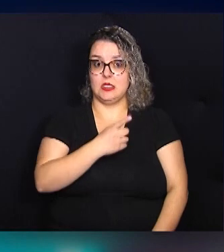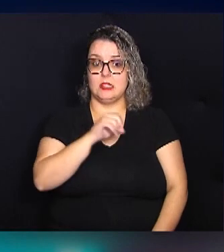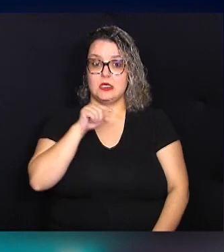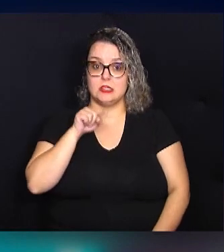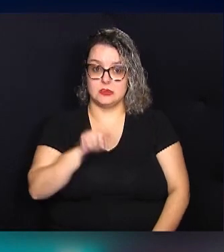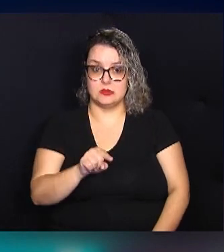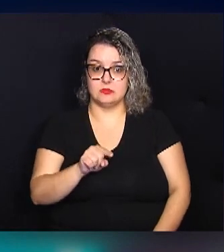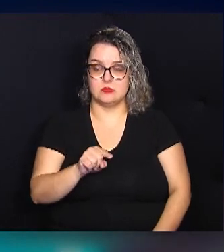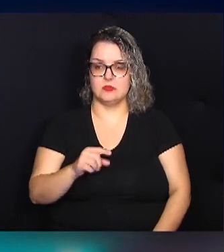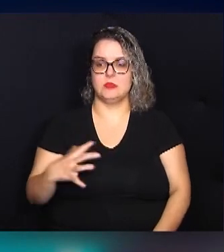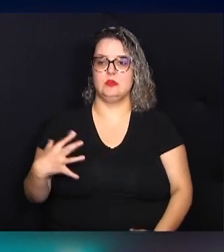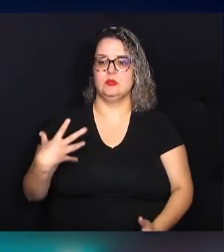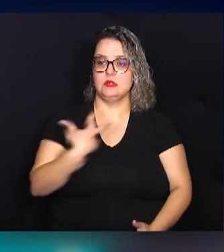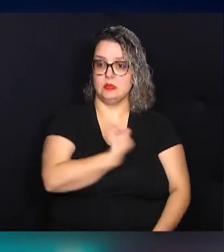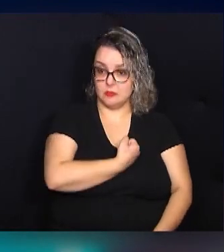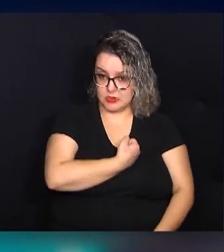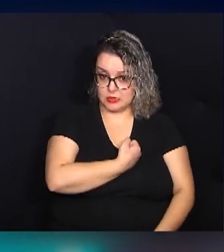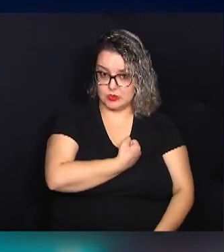resgate,